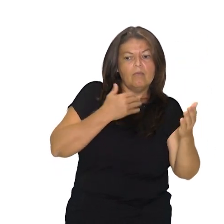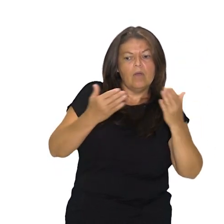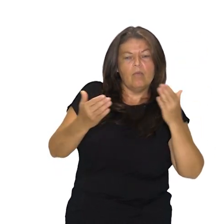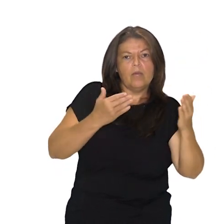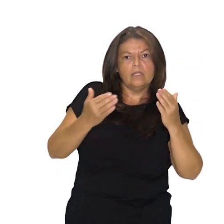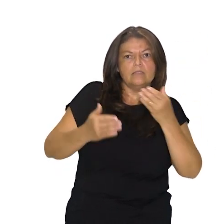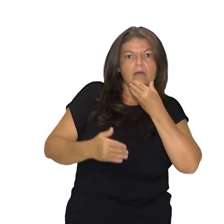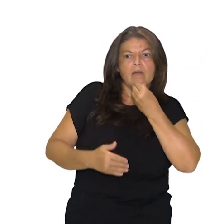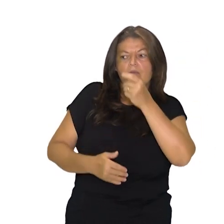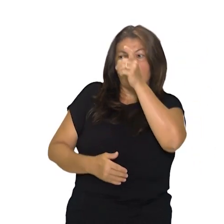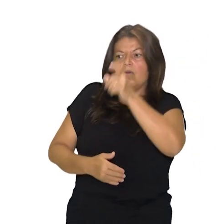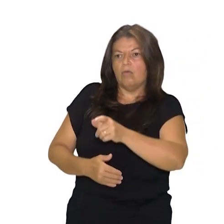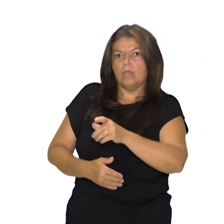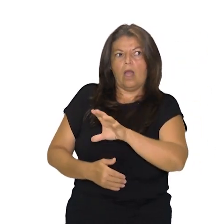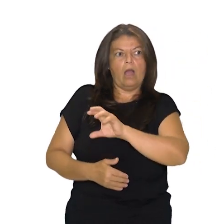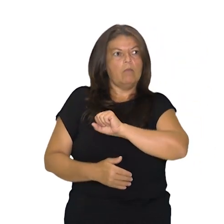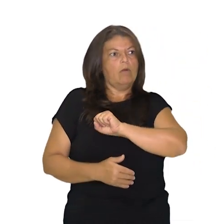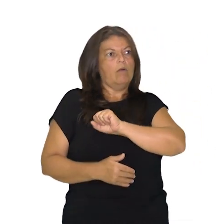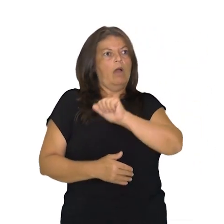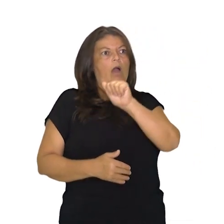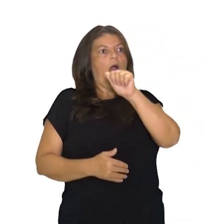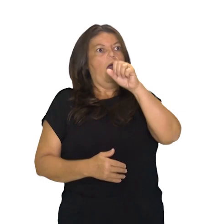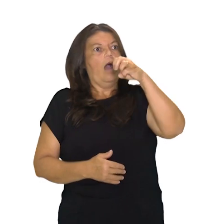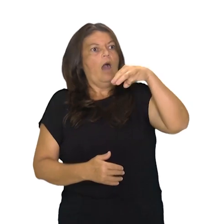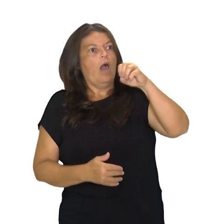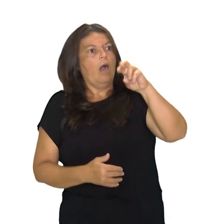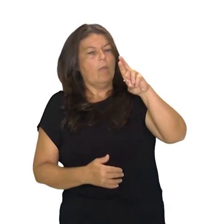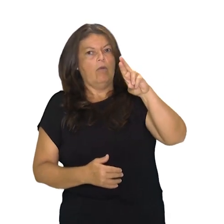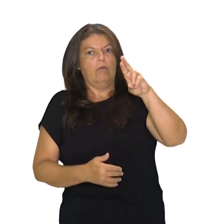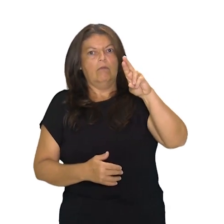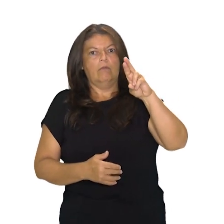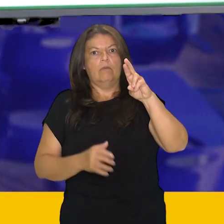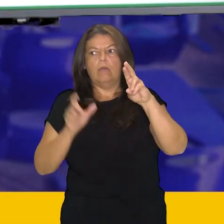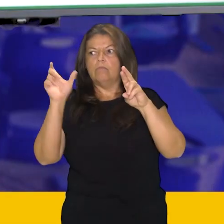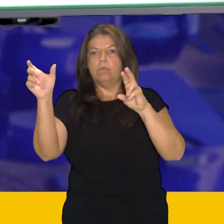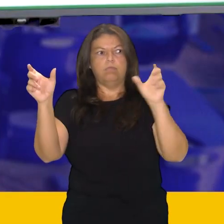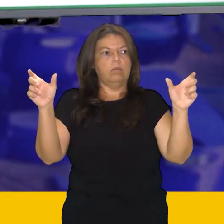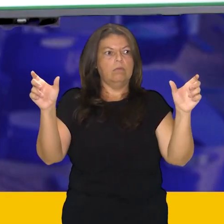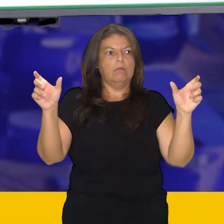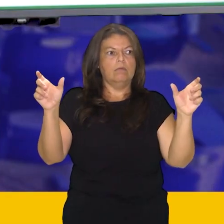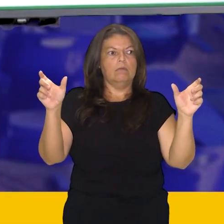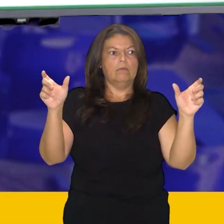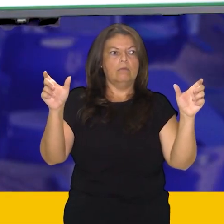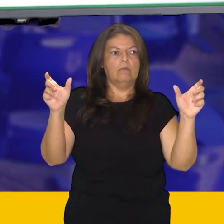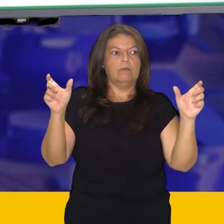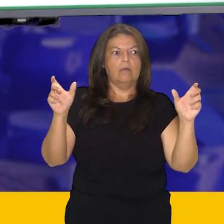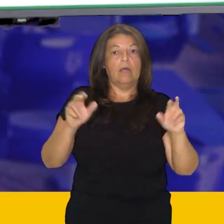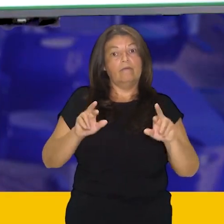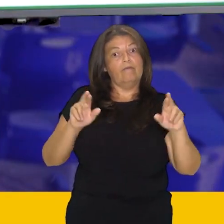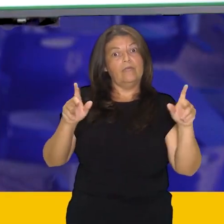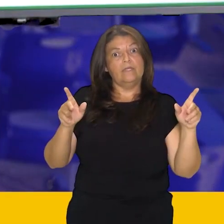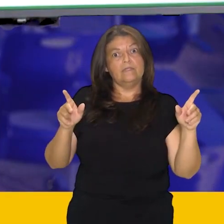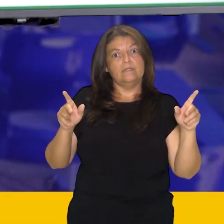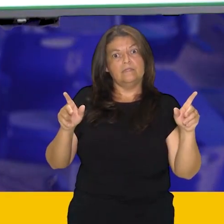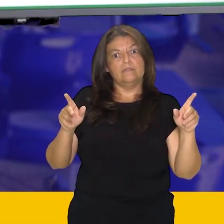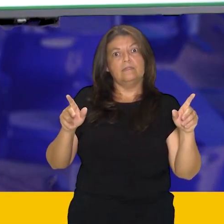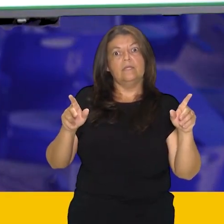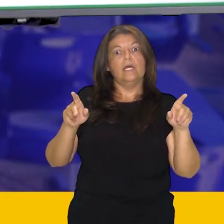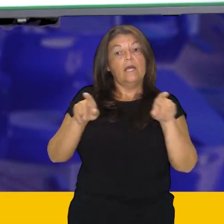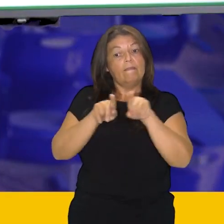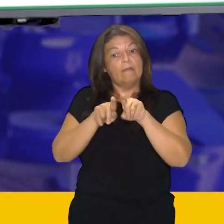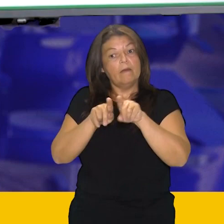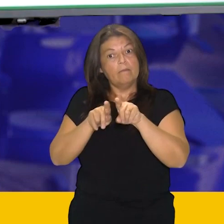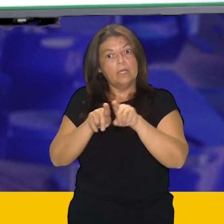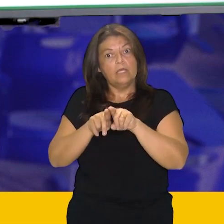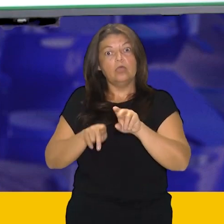das duas modalidades da língua, oralidade e escrita. Vocês vão encontrar também situações de uso da escrita